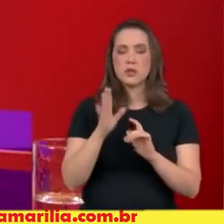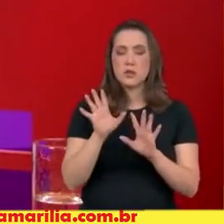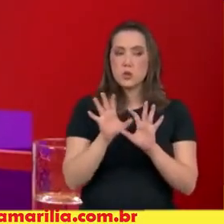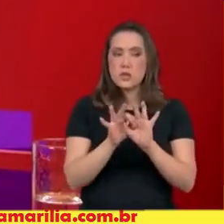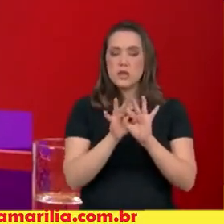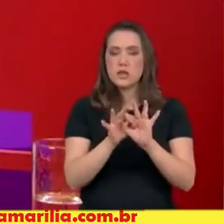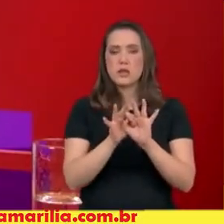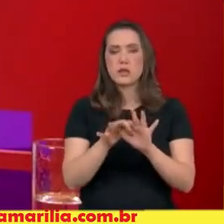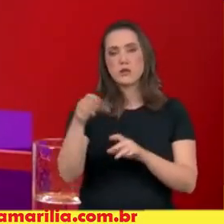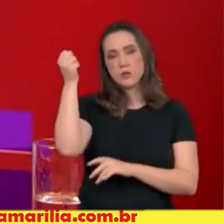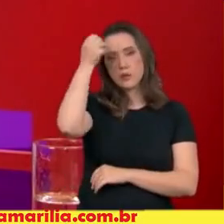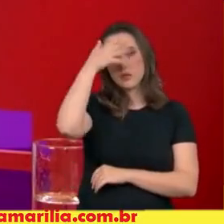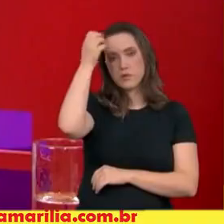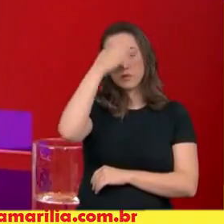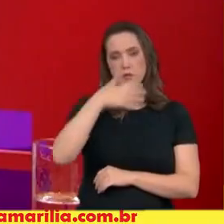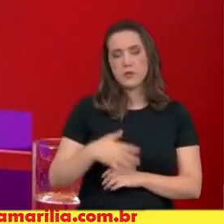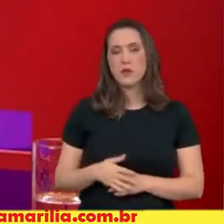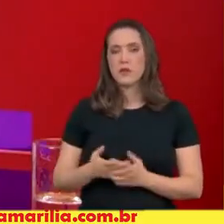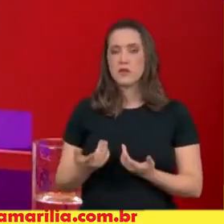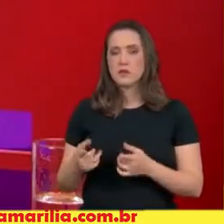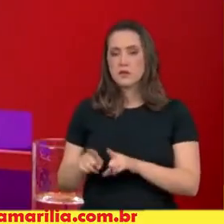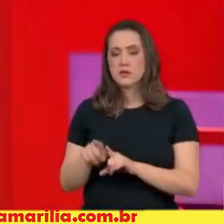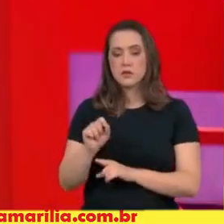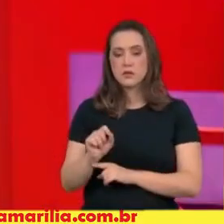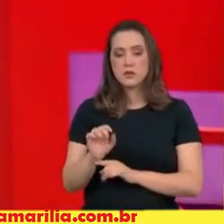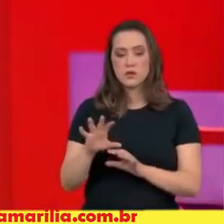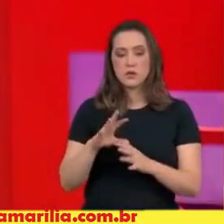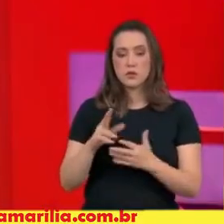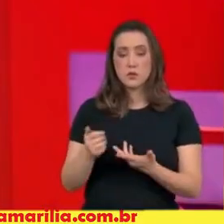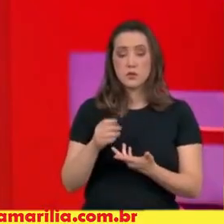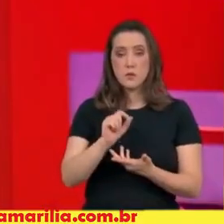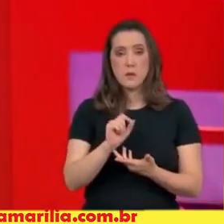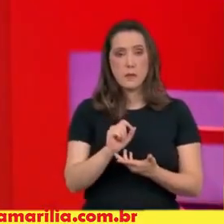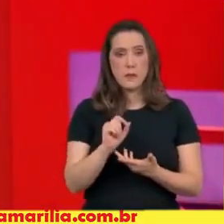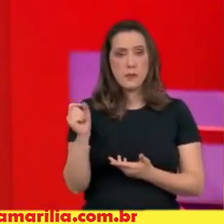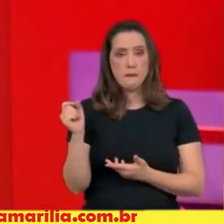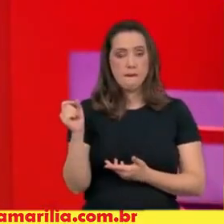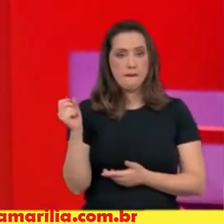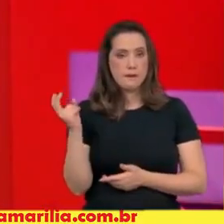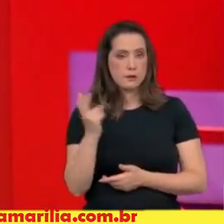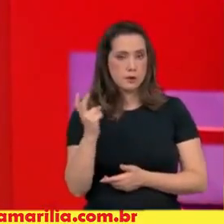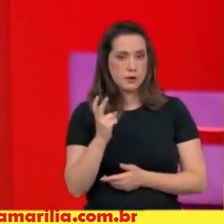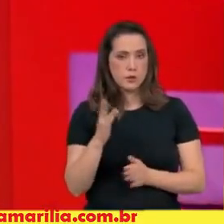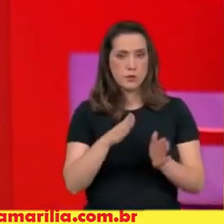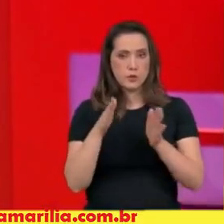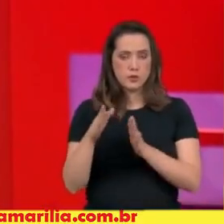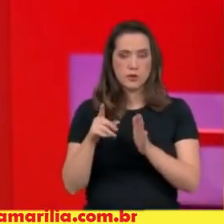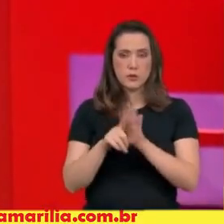às narrativas ridículas no mundo trumpista. A segunda parte da pergunta, eu acho que